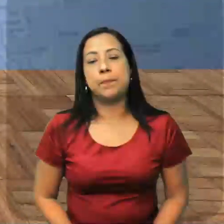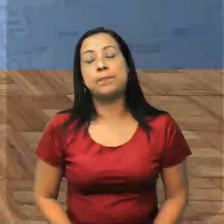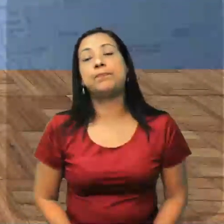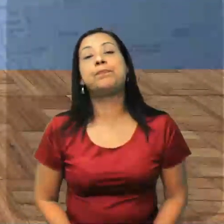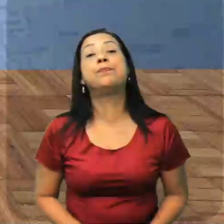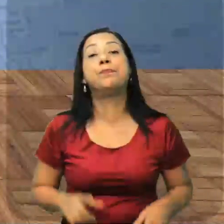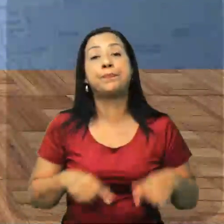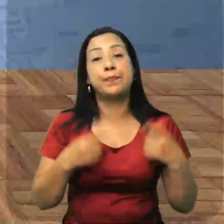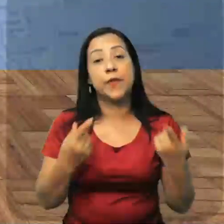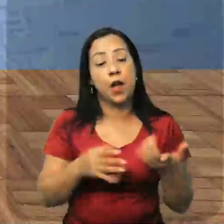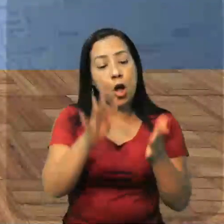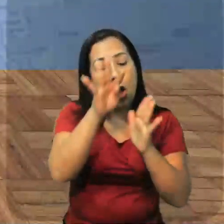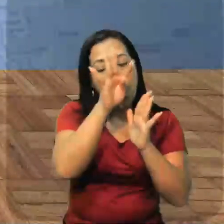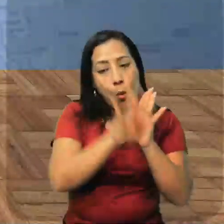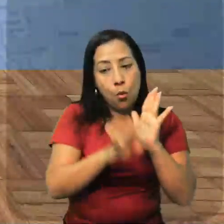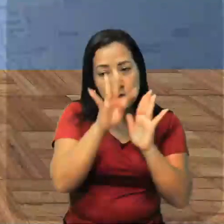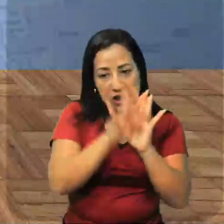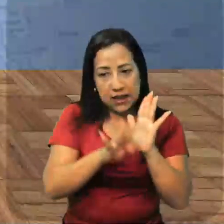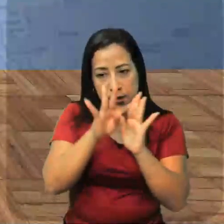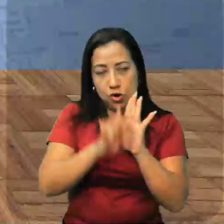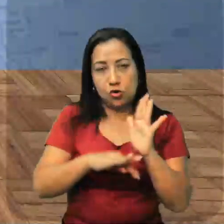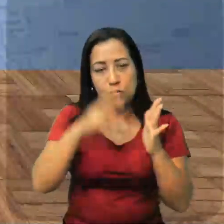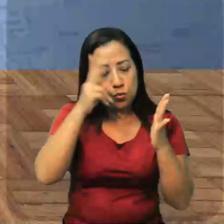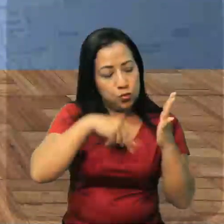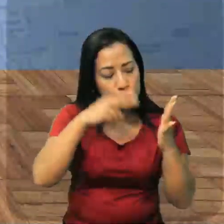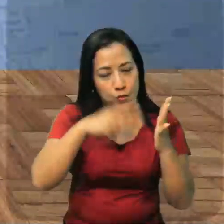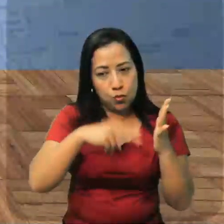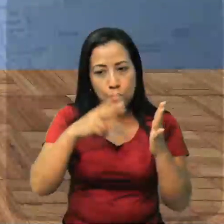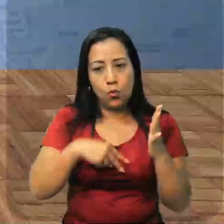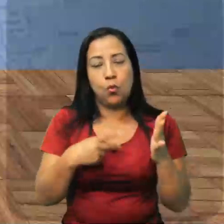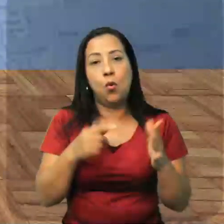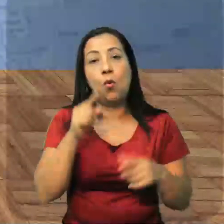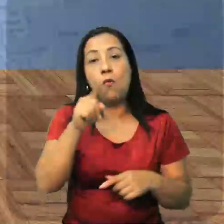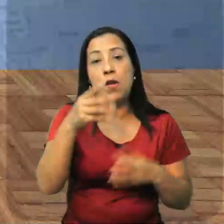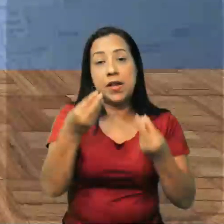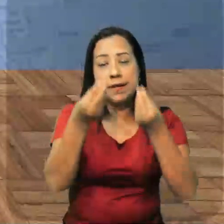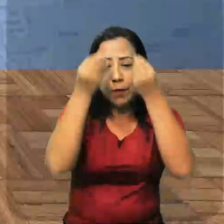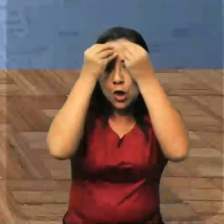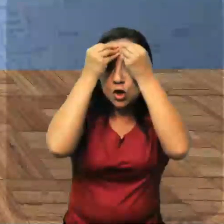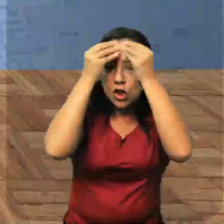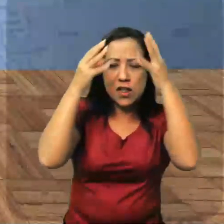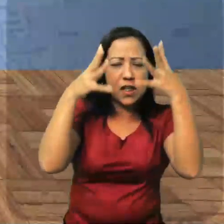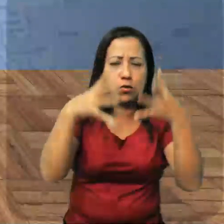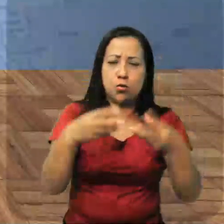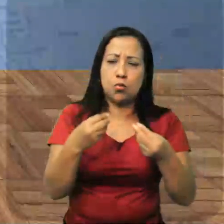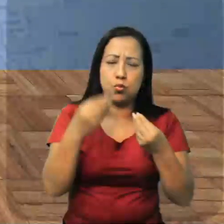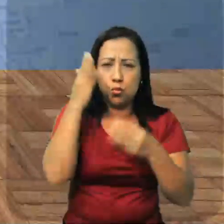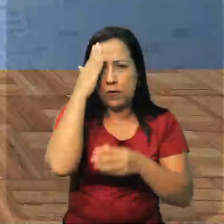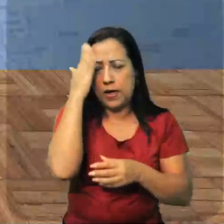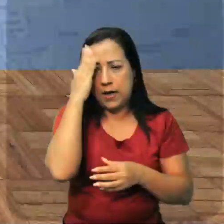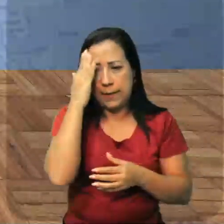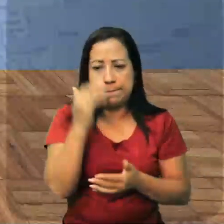Esse texto vai fazer de você um cara que vai entender toda essa dinâmica.